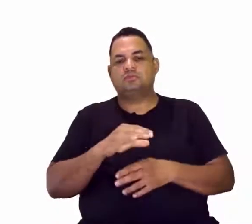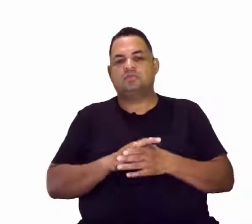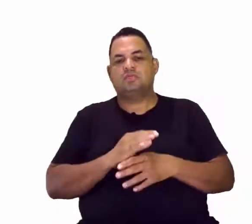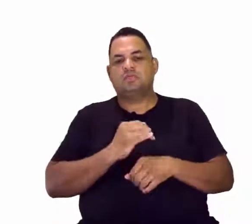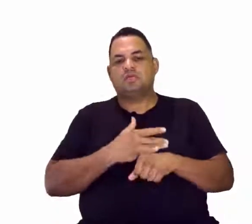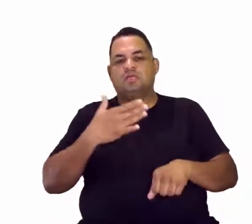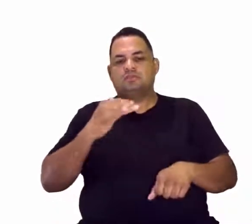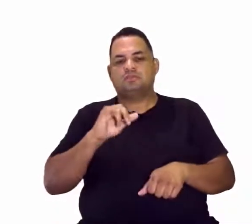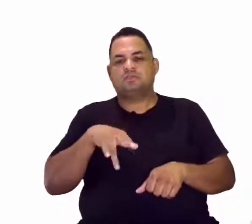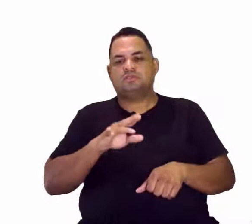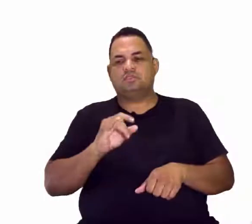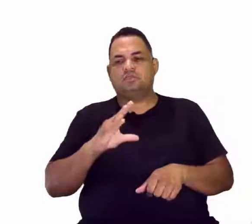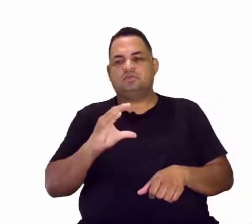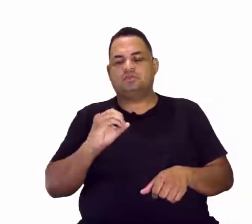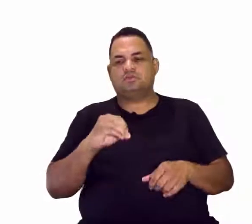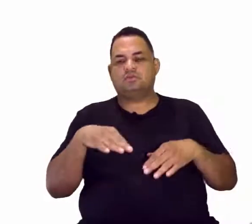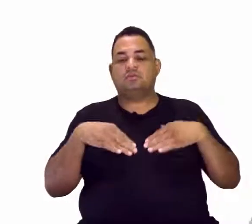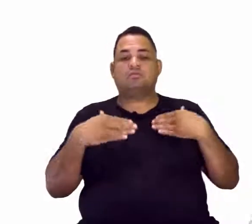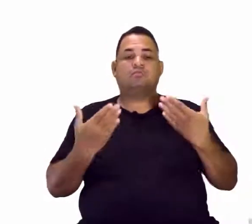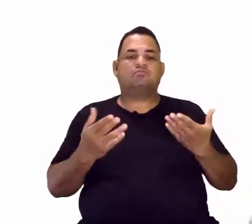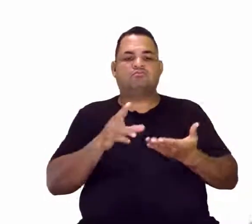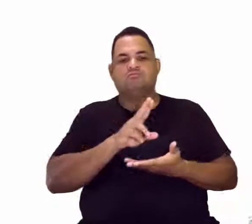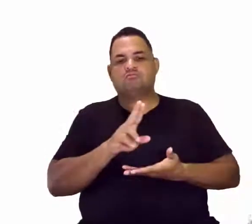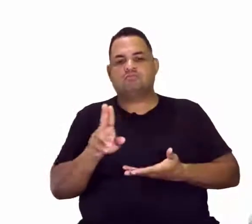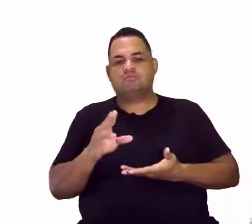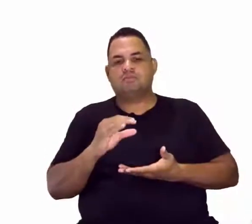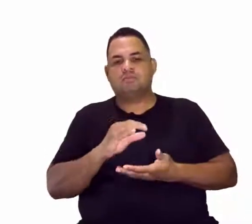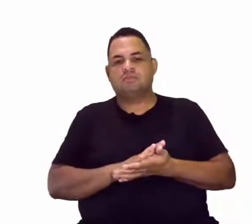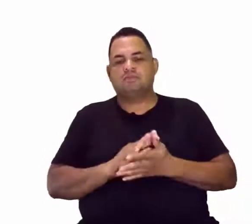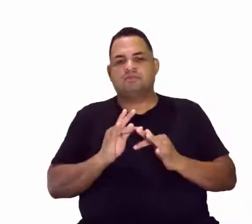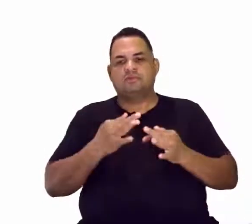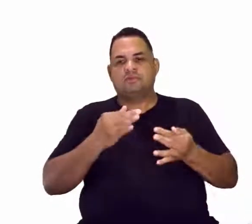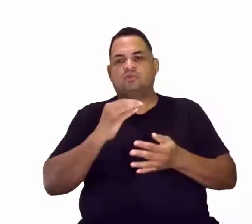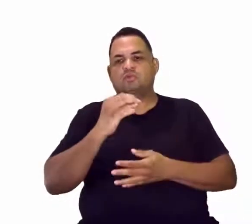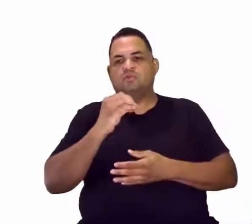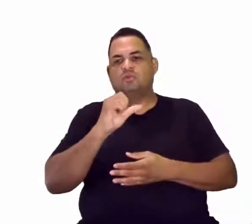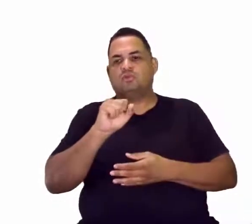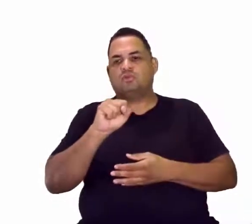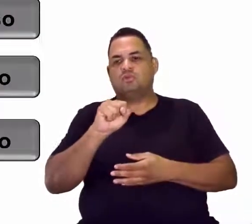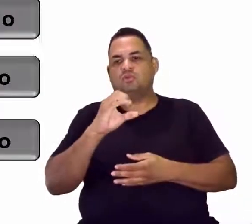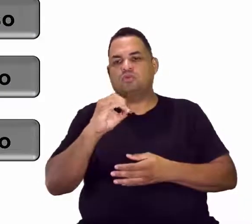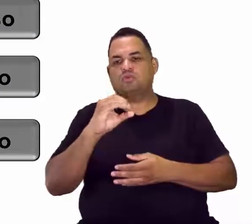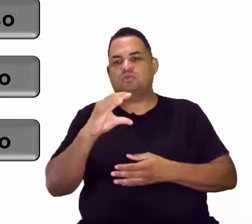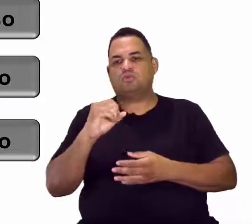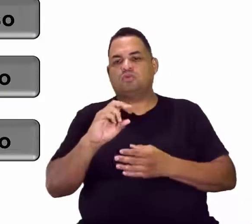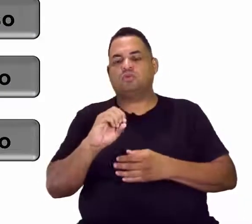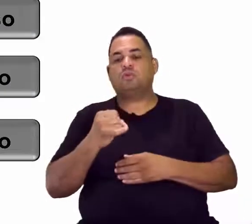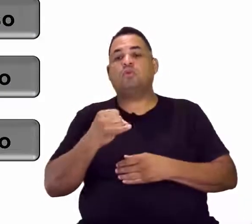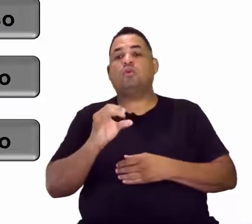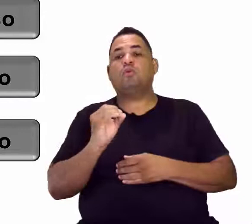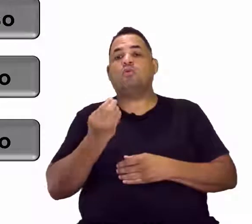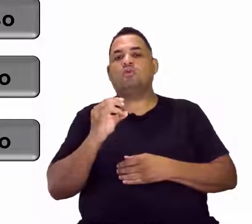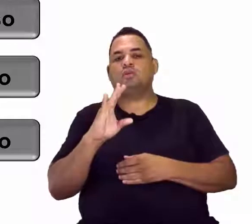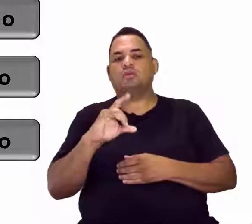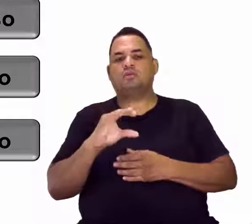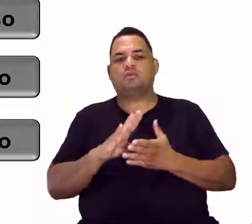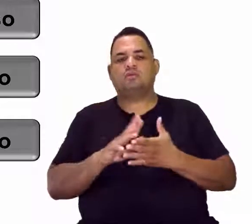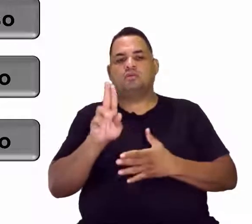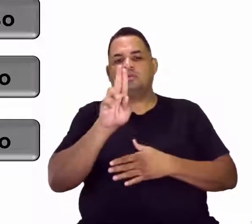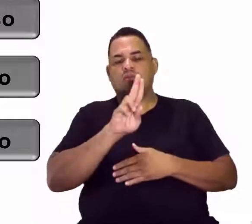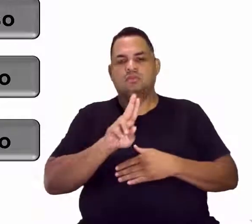Como que a gente vai saber se vai usar a terminação oso ou ico? Nós vamos